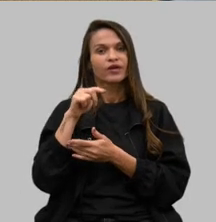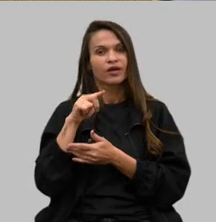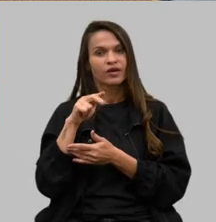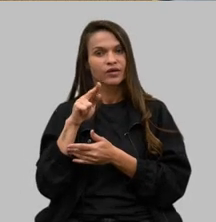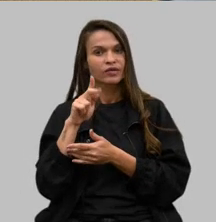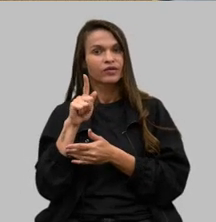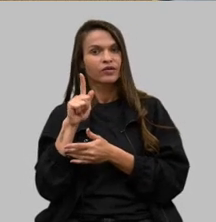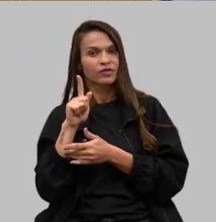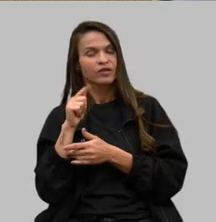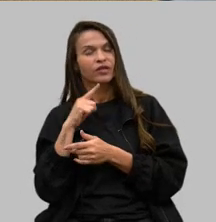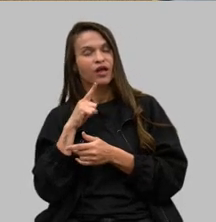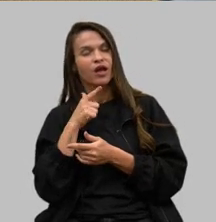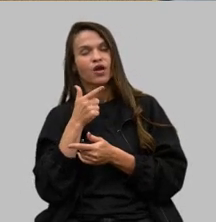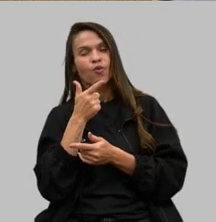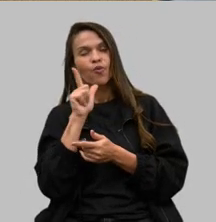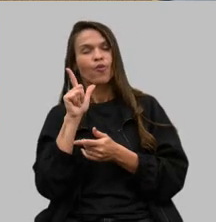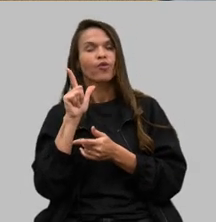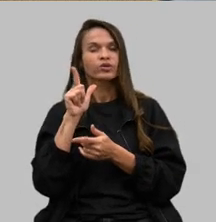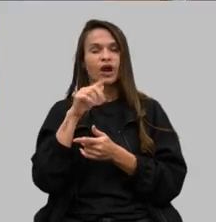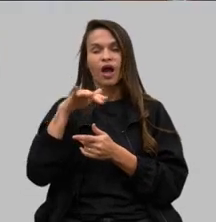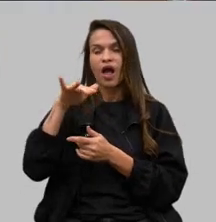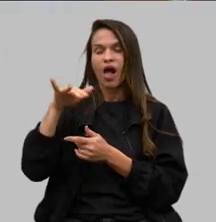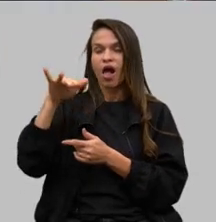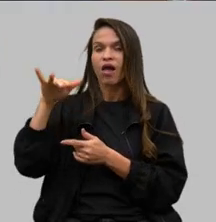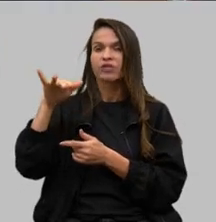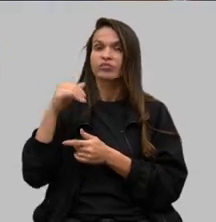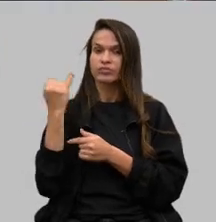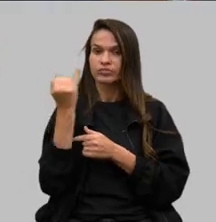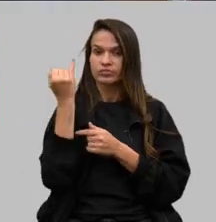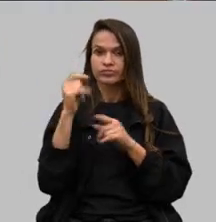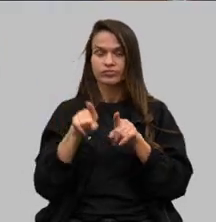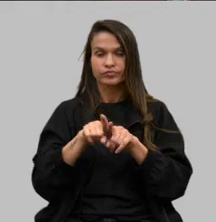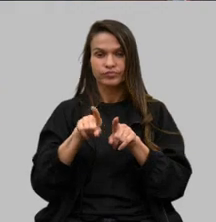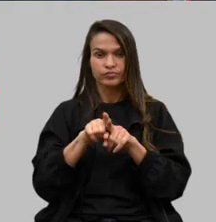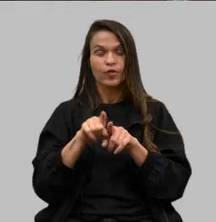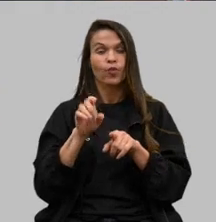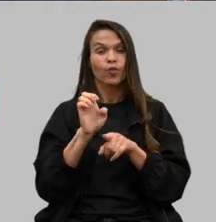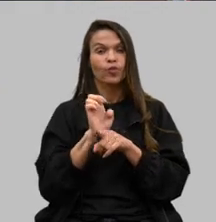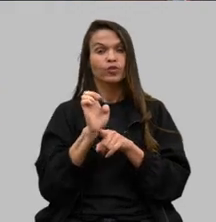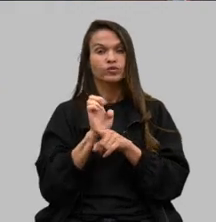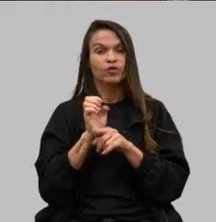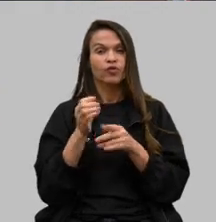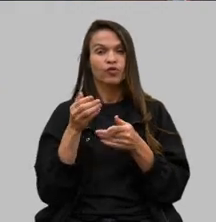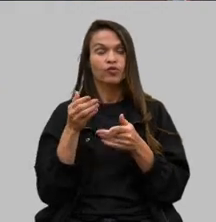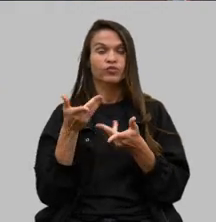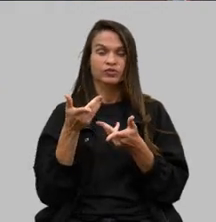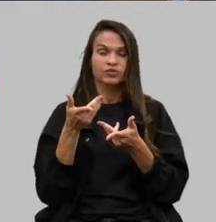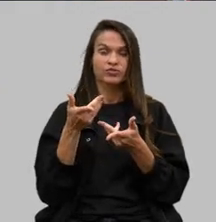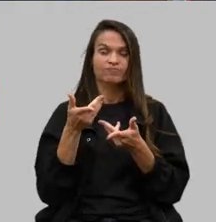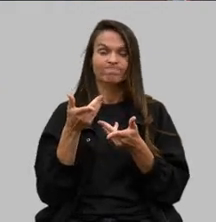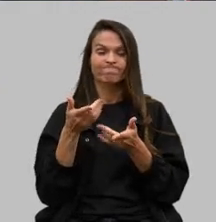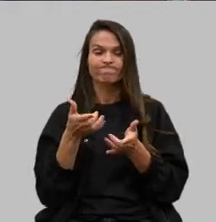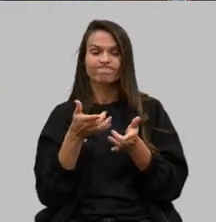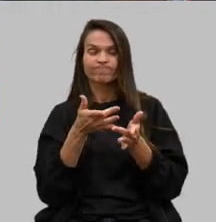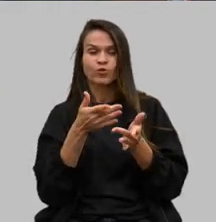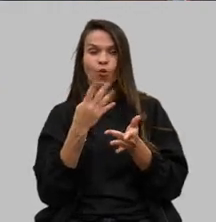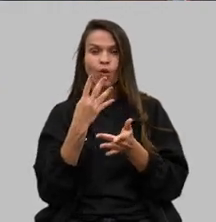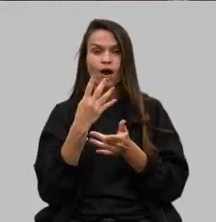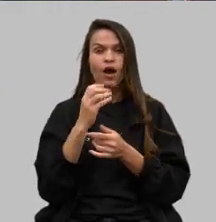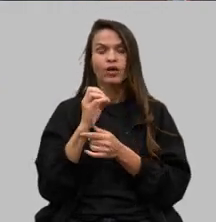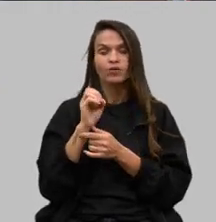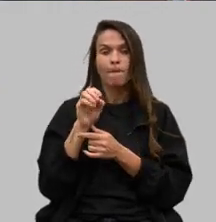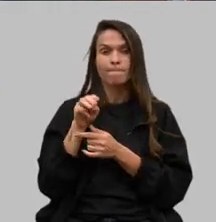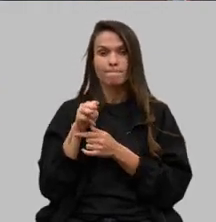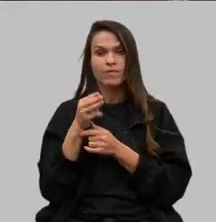Estado em outras áreas é muito significativa um estado que abre mão de R bilhões deais de arrecadação de